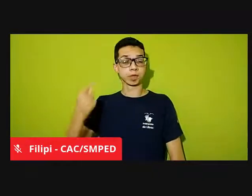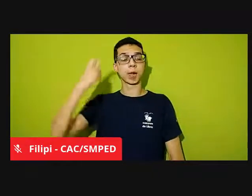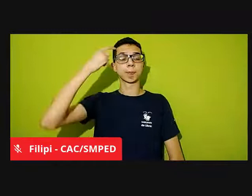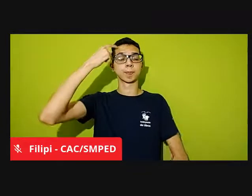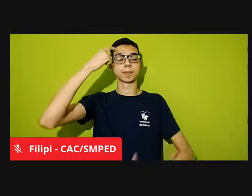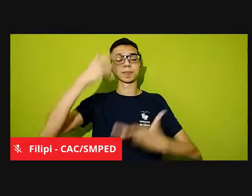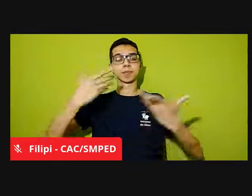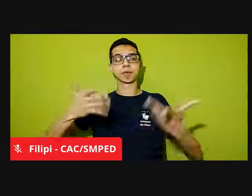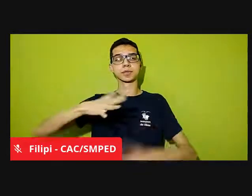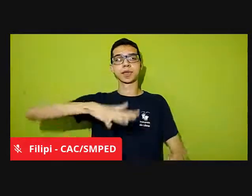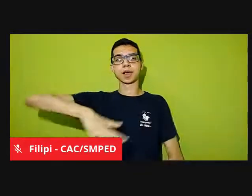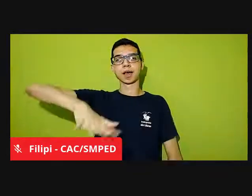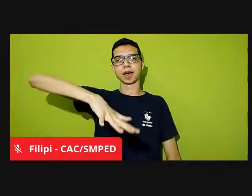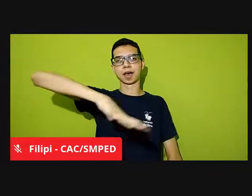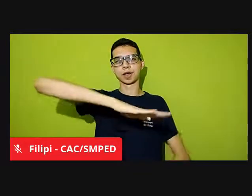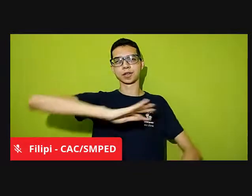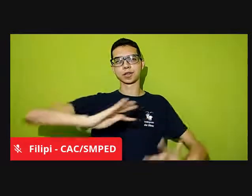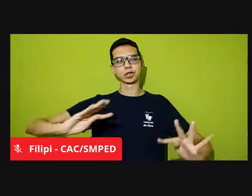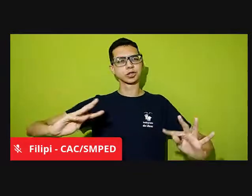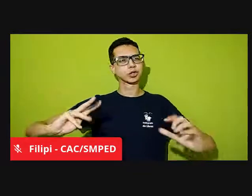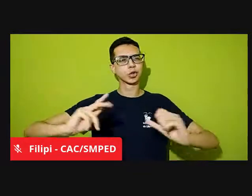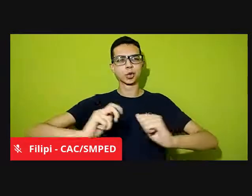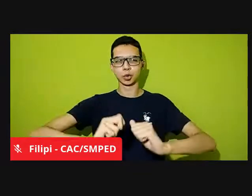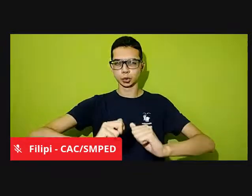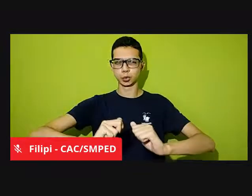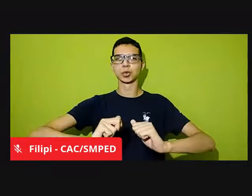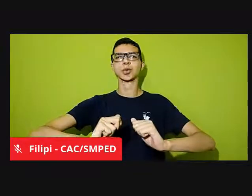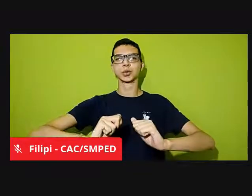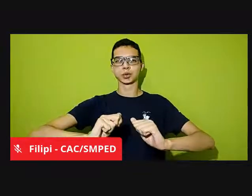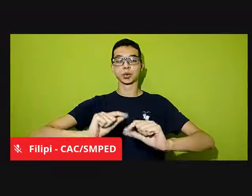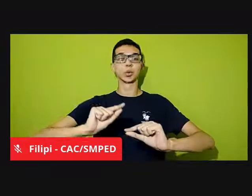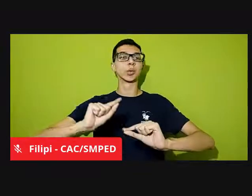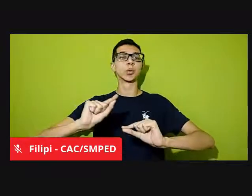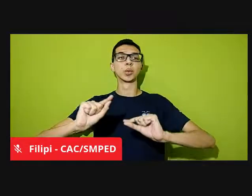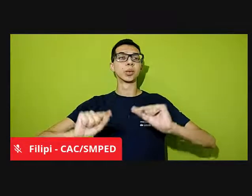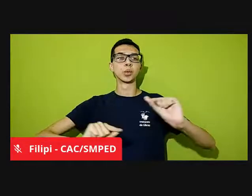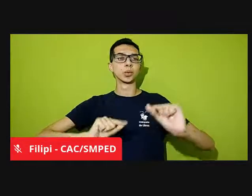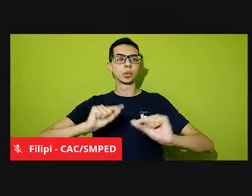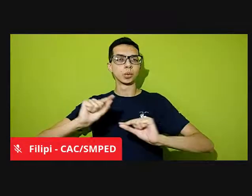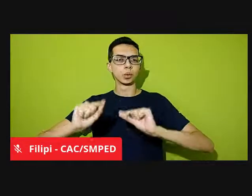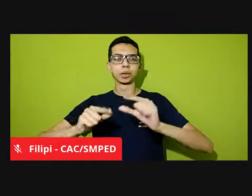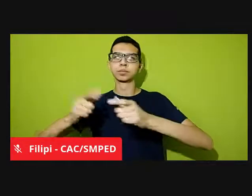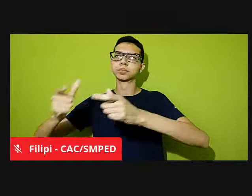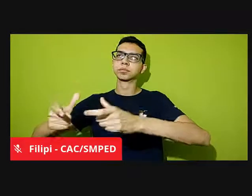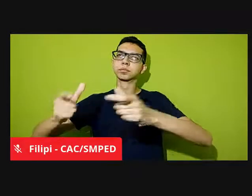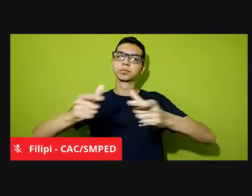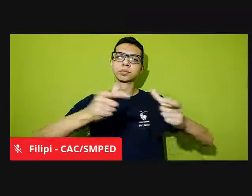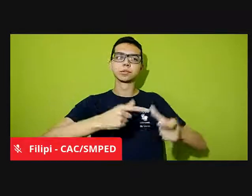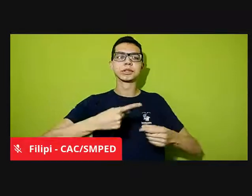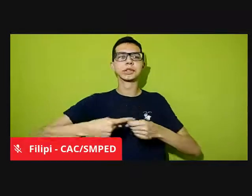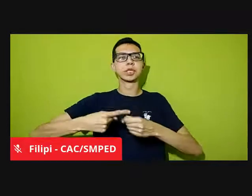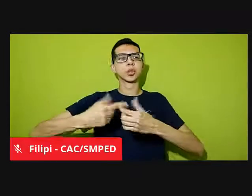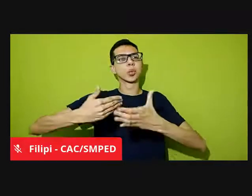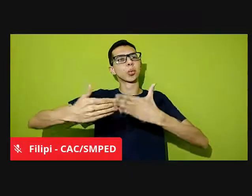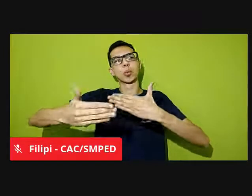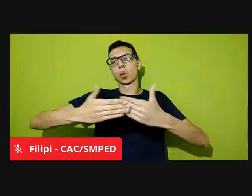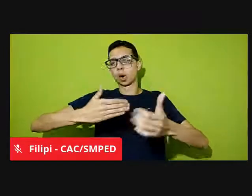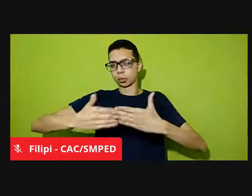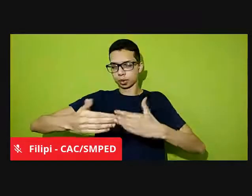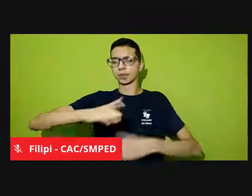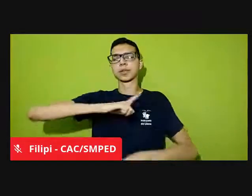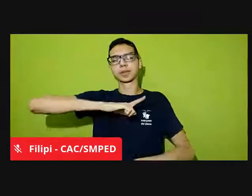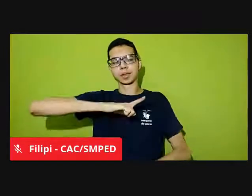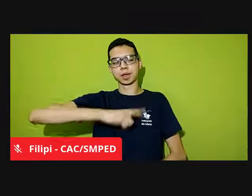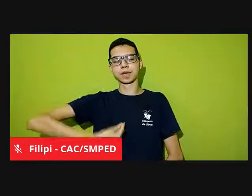áreas, pensando em todos os serviços, né, que são oferecidos em toda e qualquer cidade. E numa cidade como São Paulo,